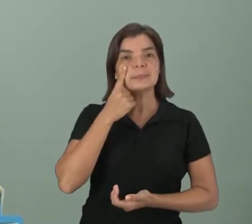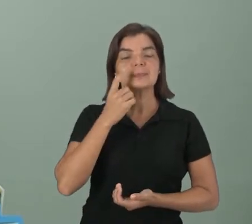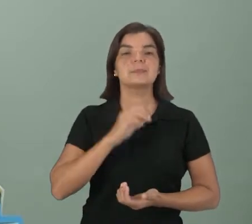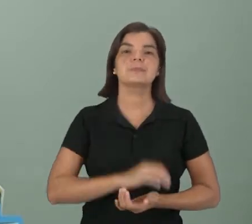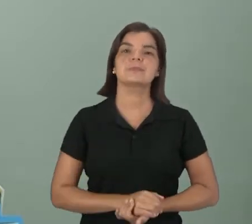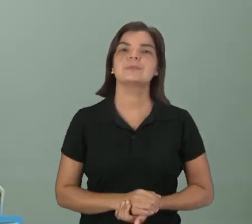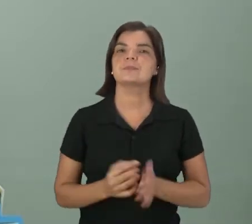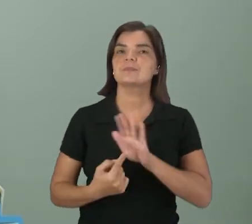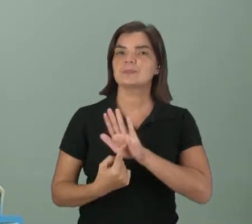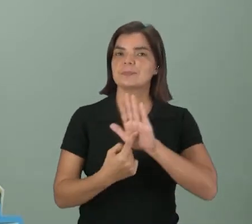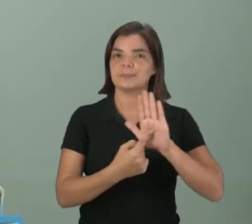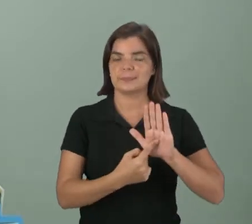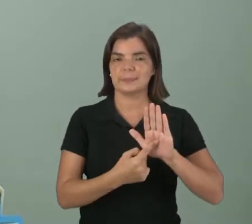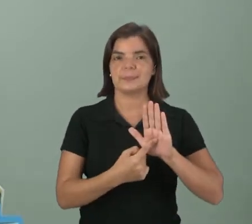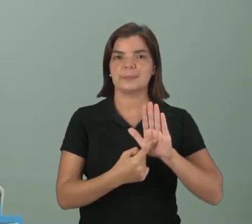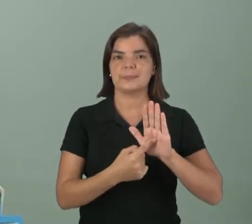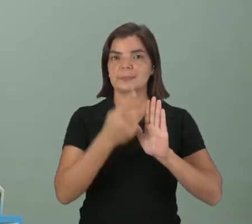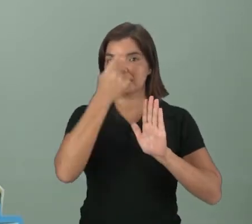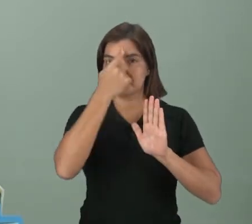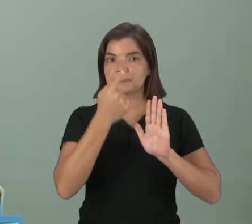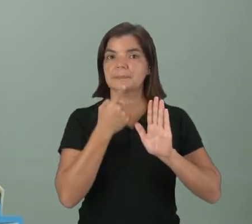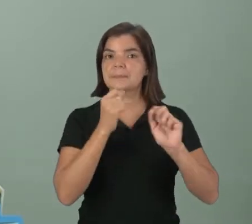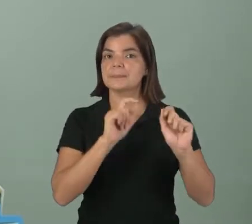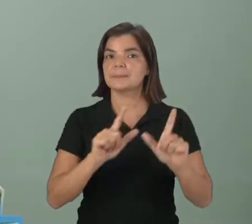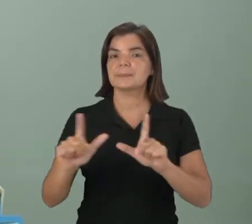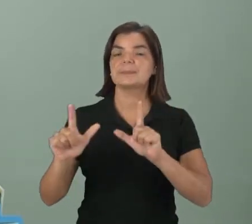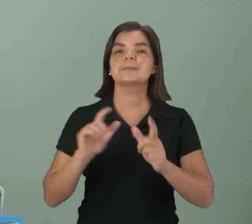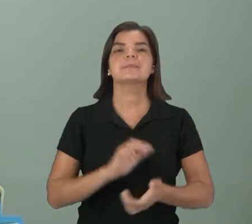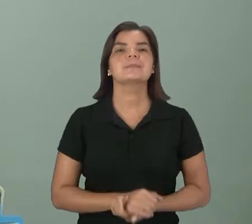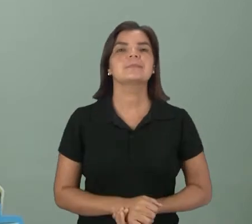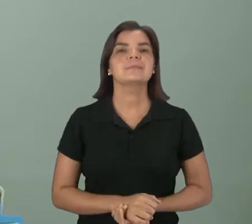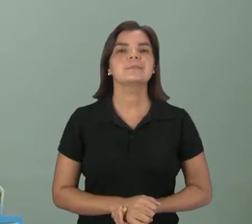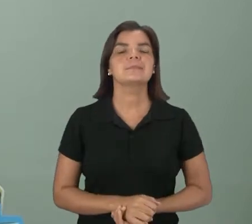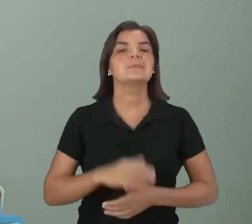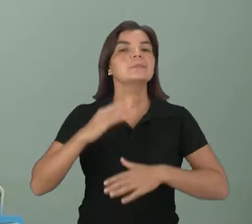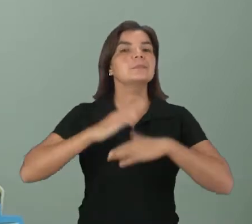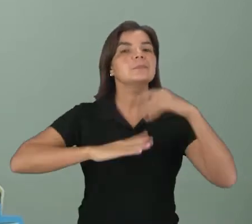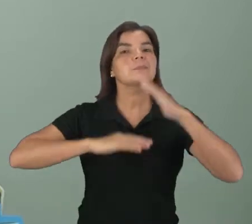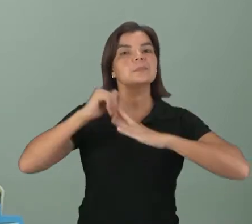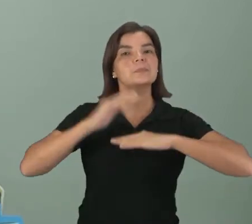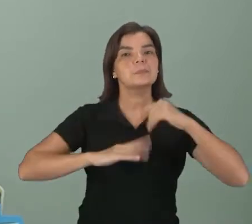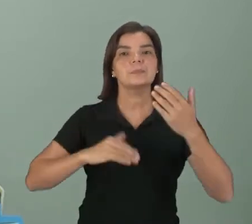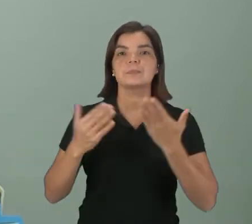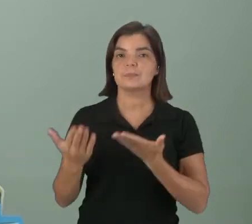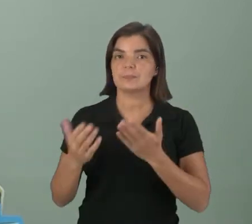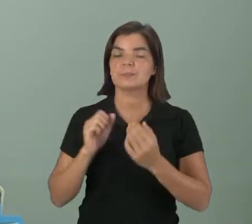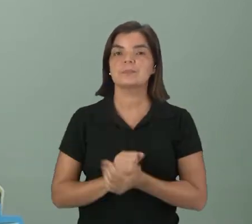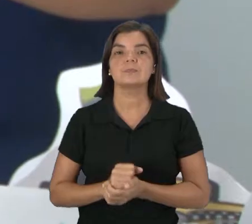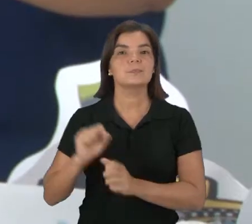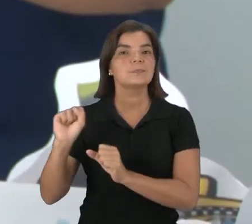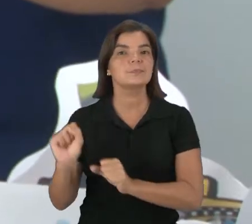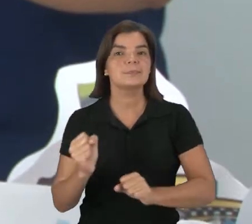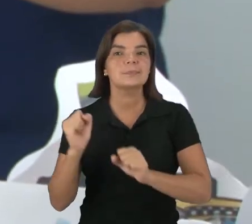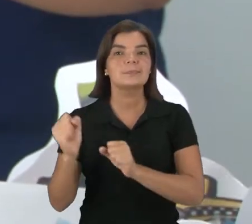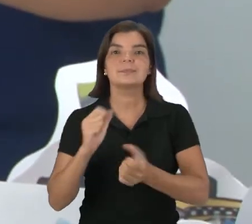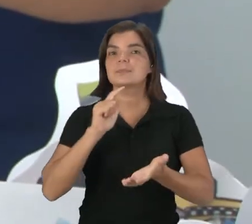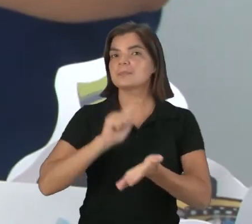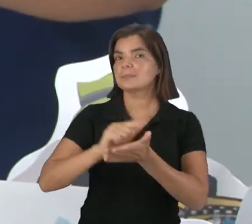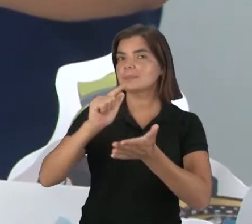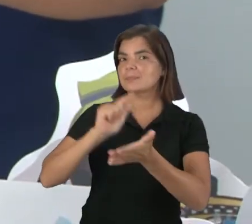começar mostrando esta imagem aqui ó o profissional é o Gari